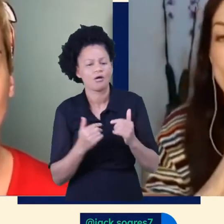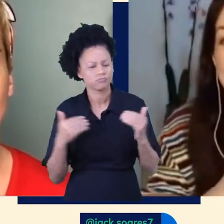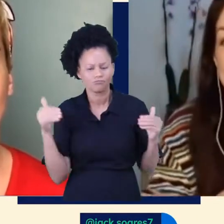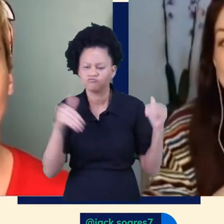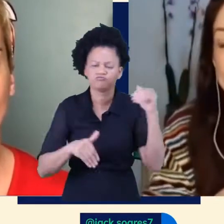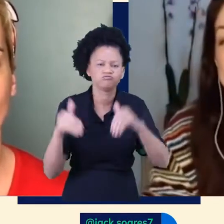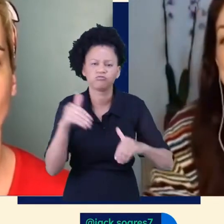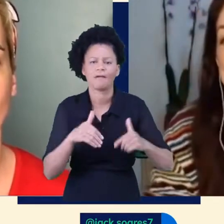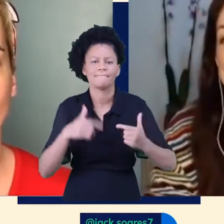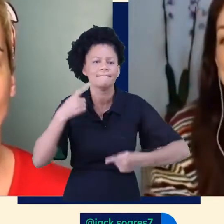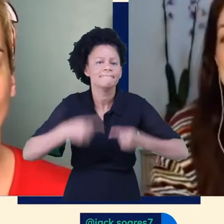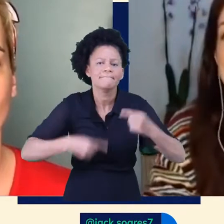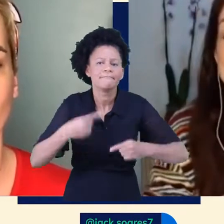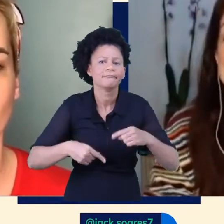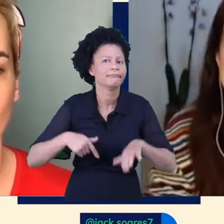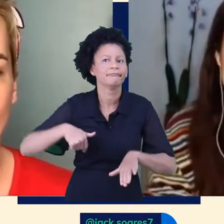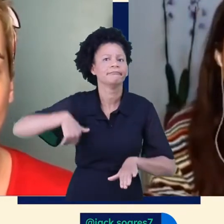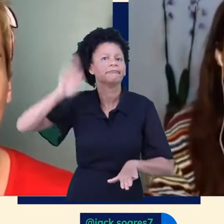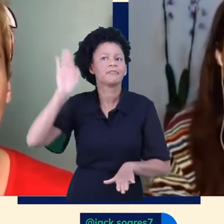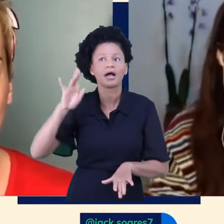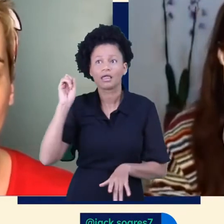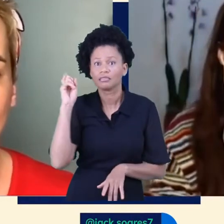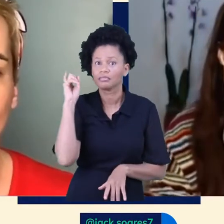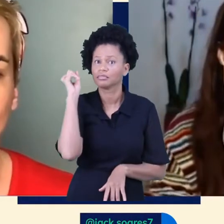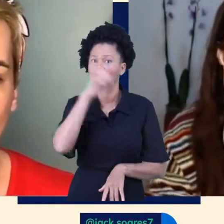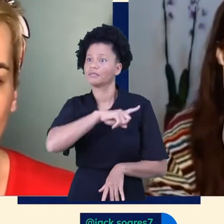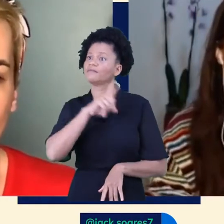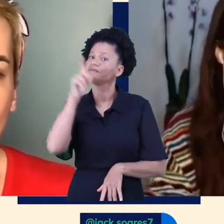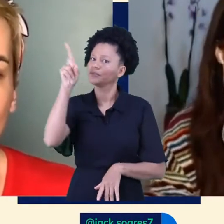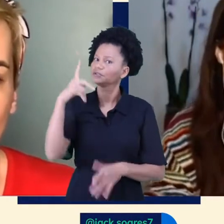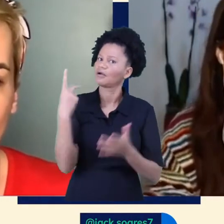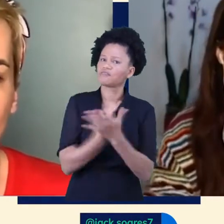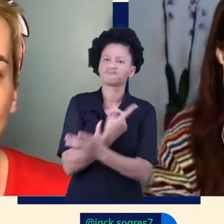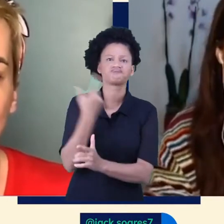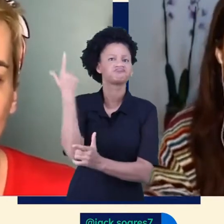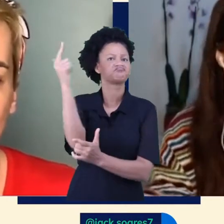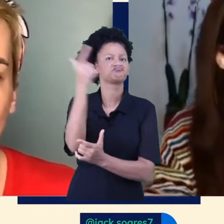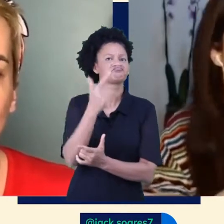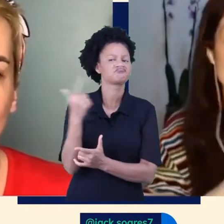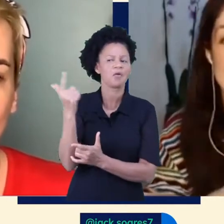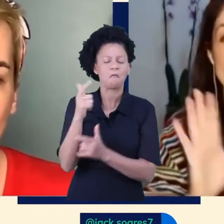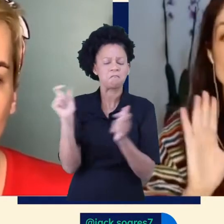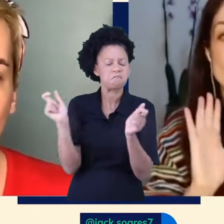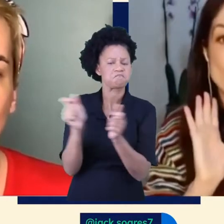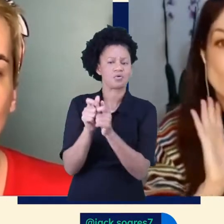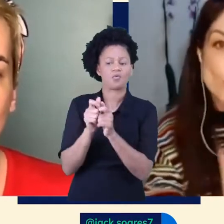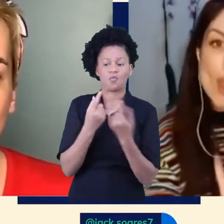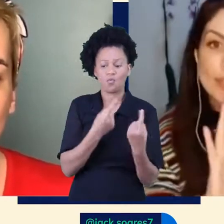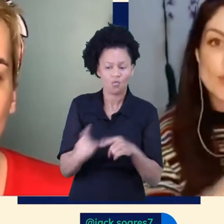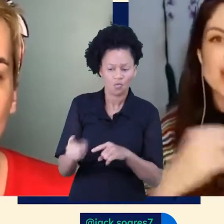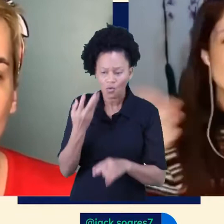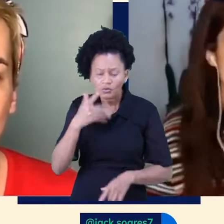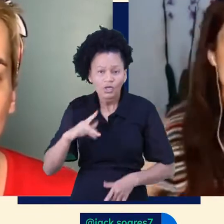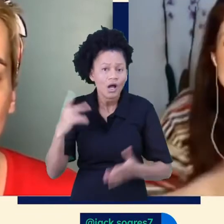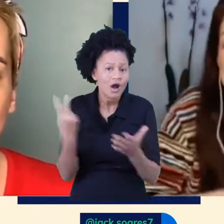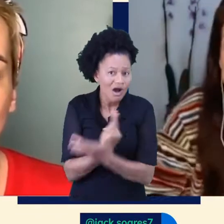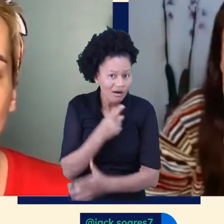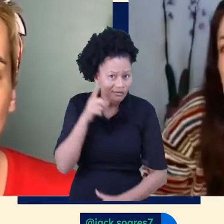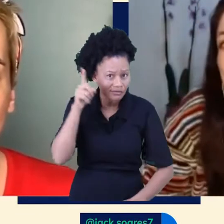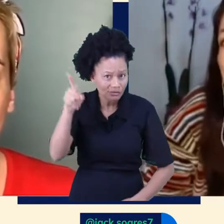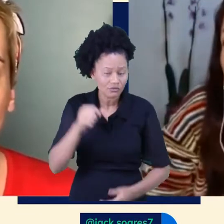muito raro acontecer um estupro ou uma situação de abuso contra a criança? E o que acontece lá? Os suecos nascem com